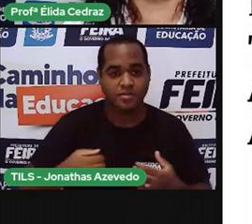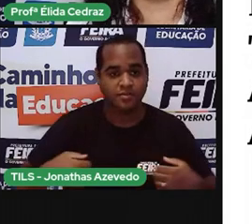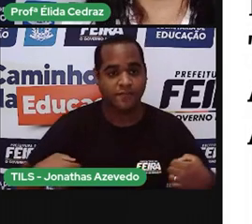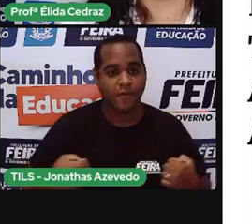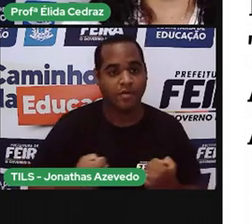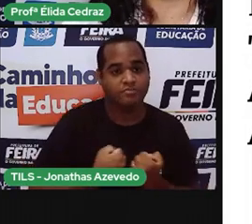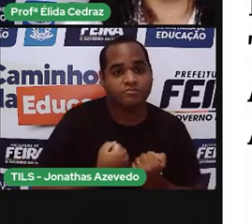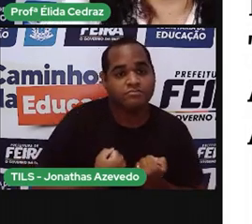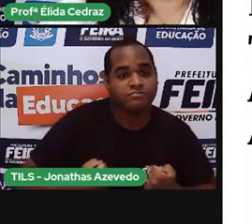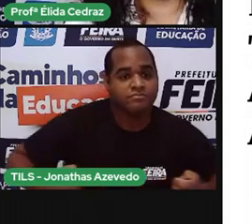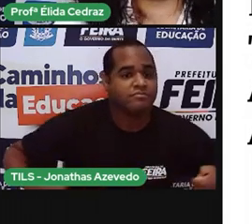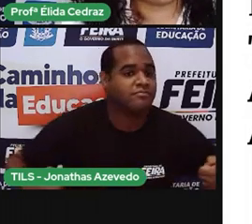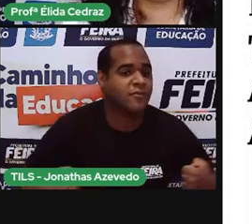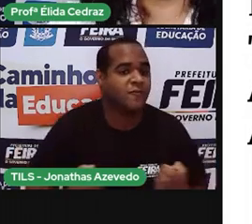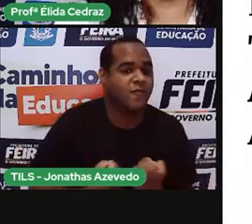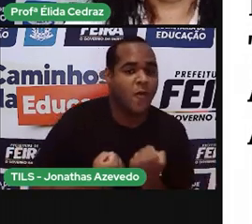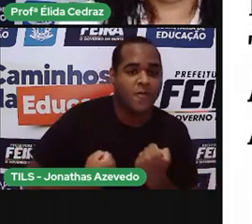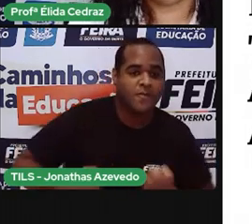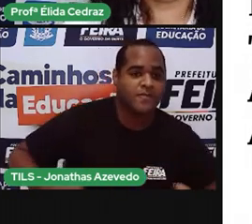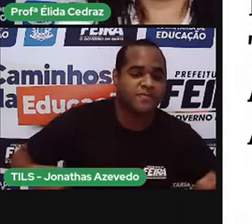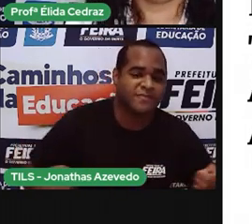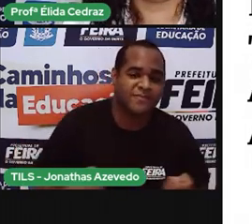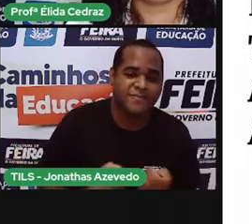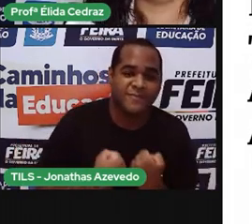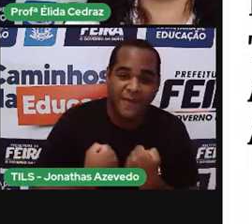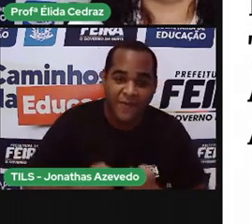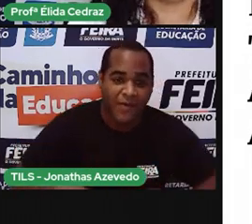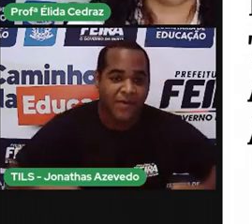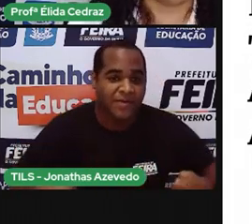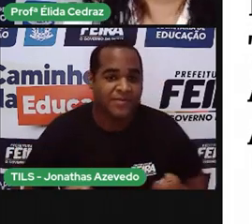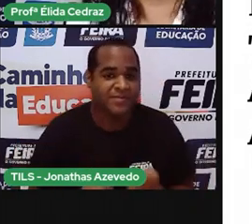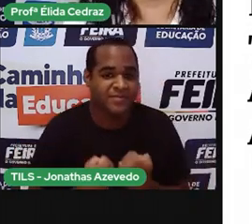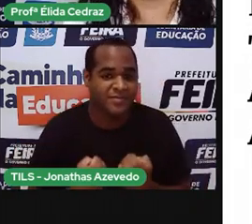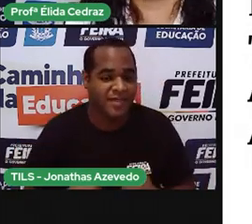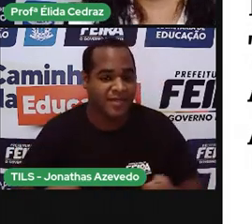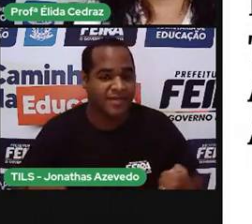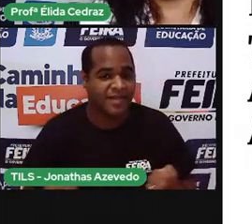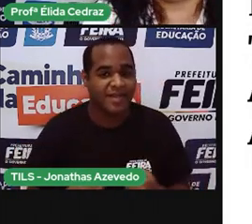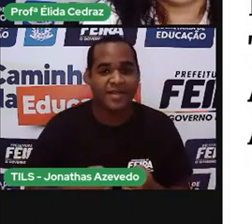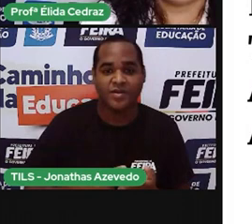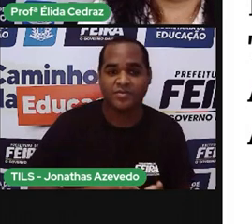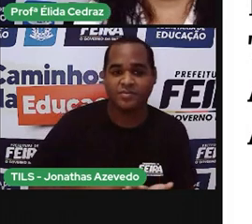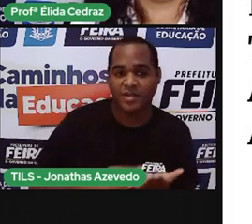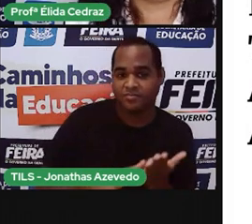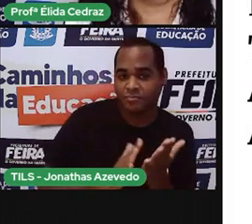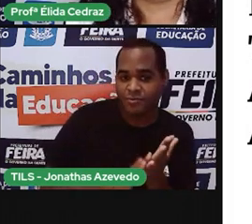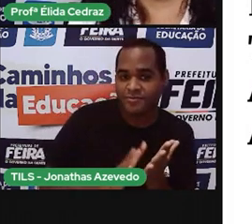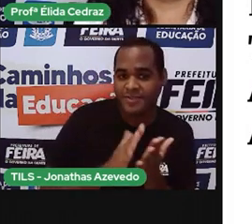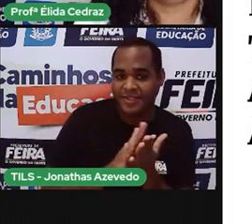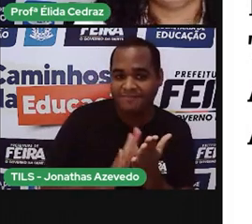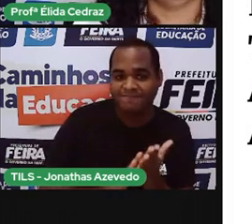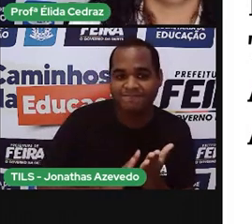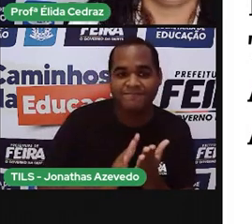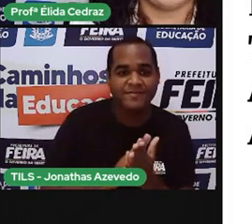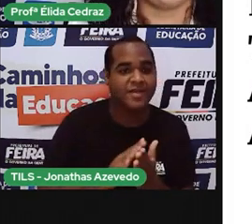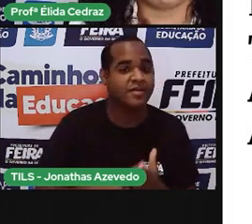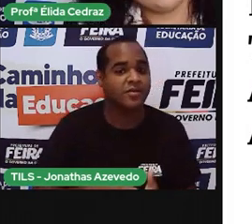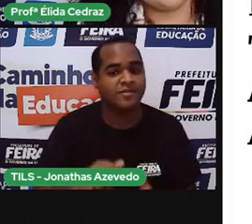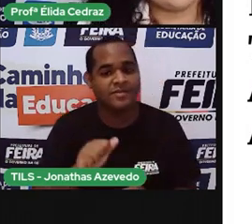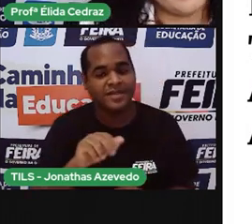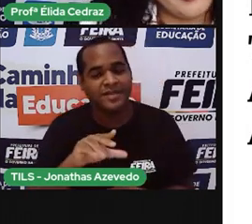uma sanfona, pom, pom, pom, uma sanfona, teleco, teco, tamborim,